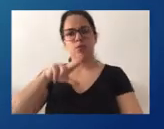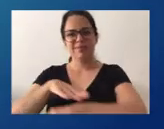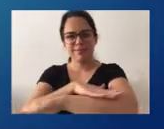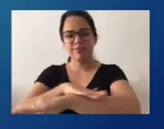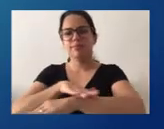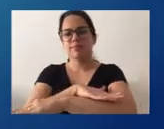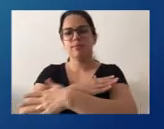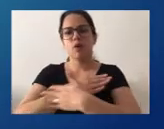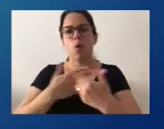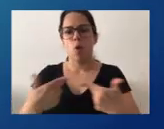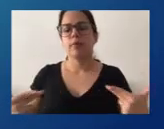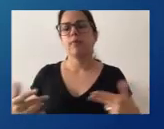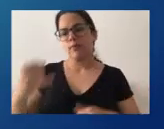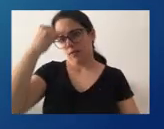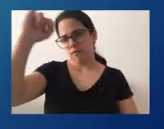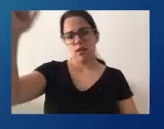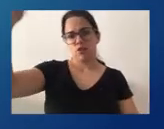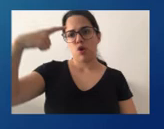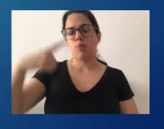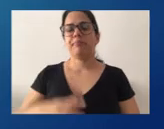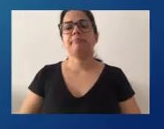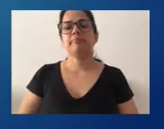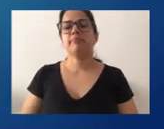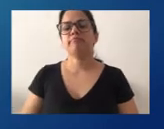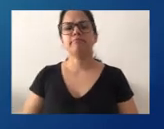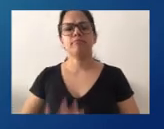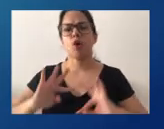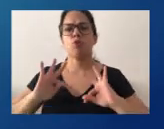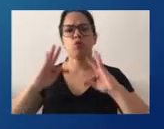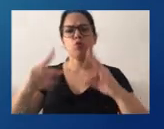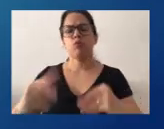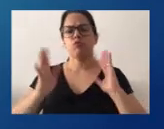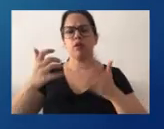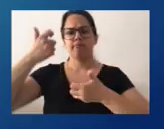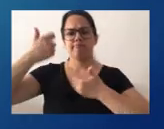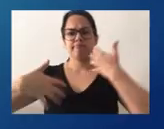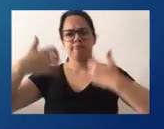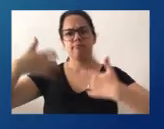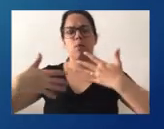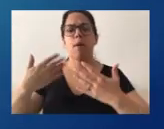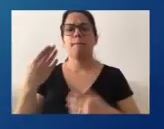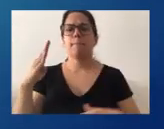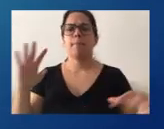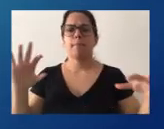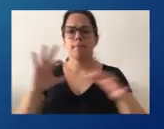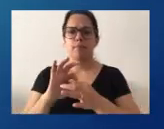e tudo que a gente viu, inclusive, na aula de biossegurança em atividade de campo.